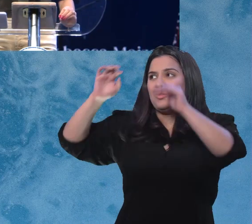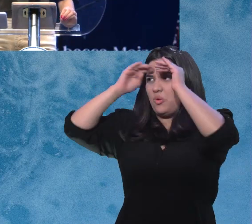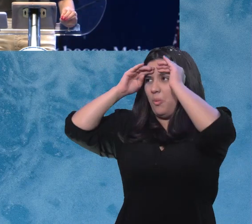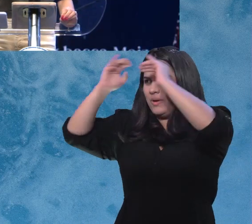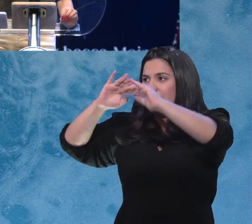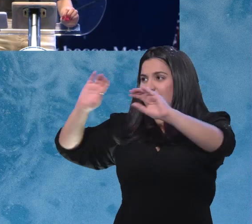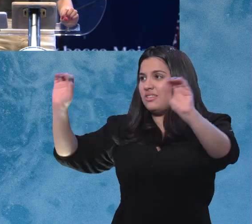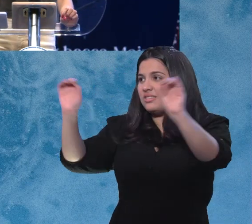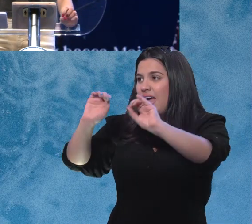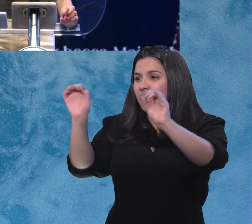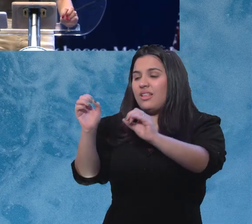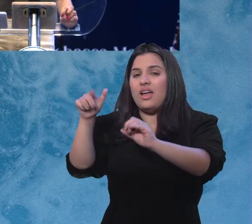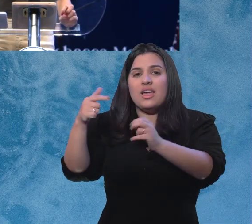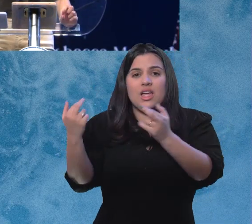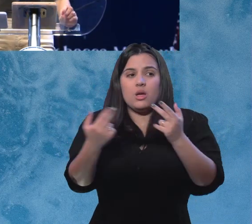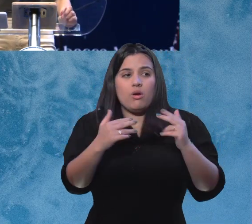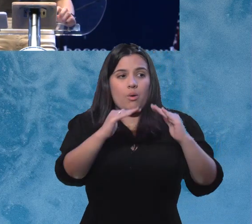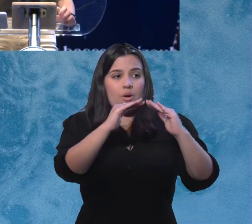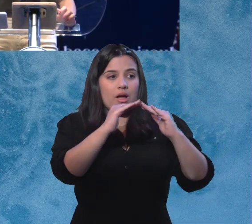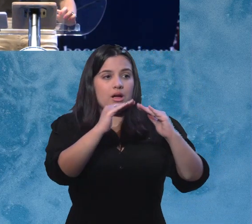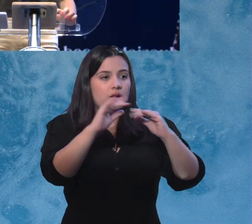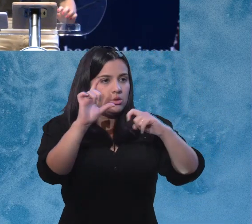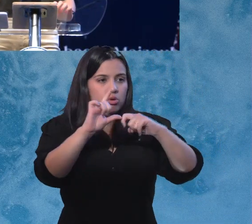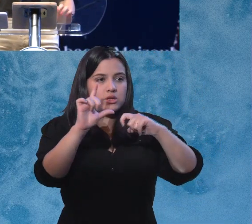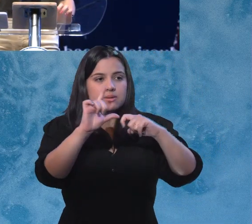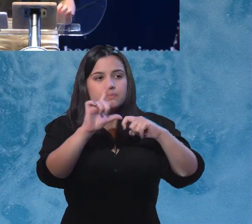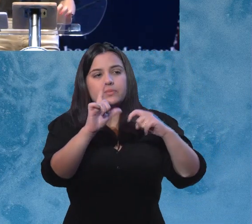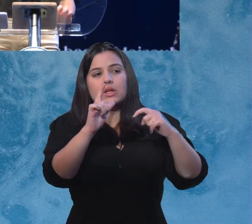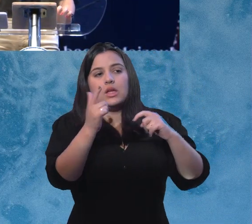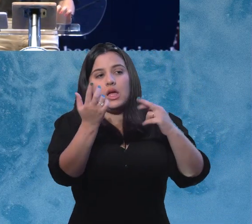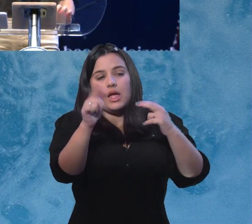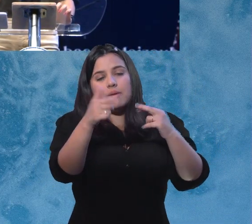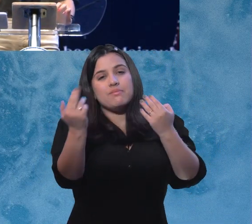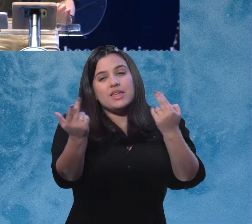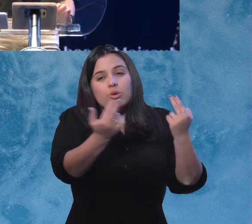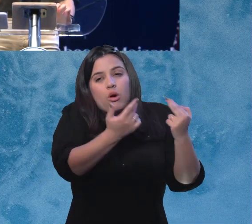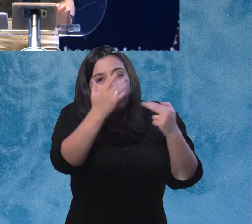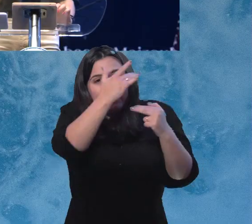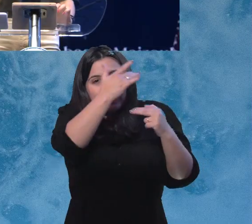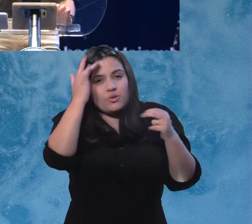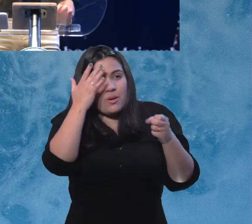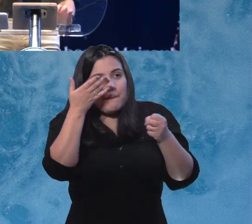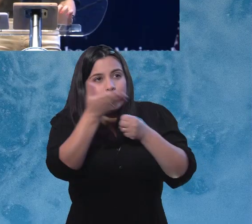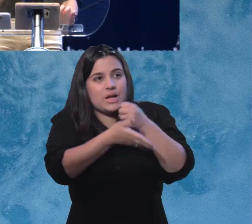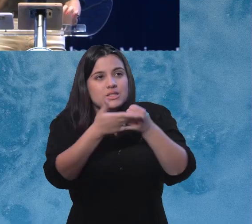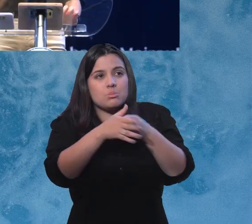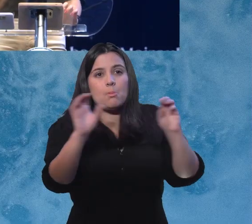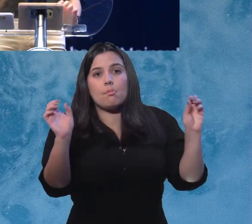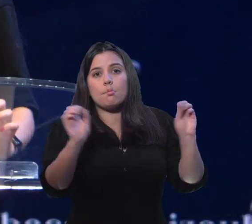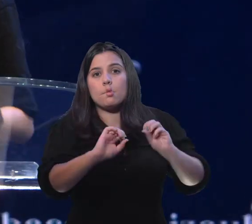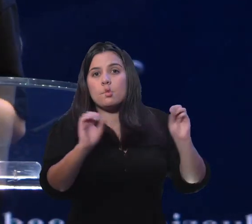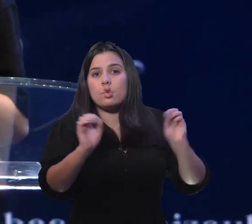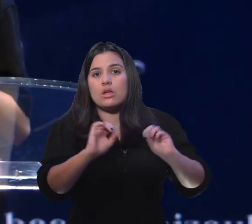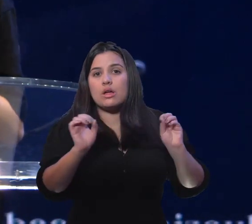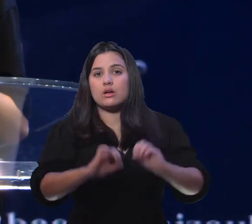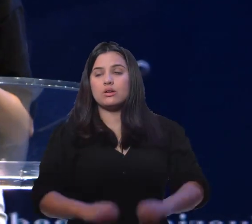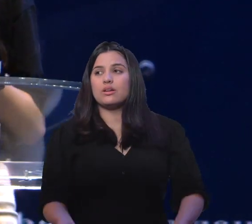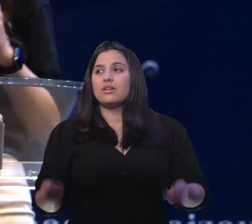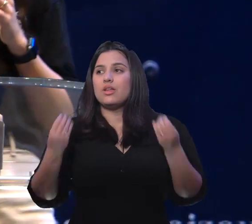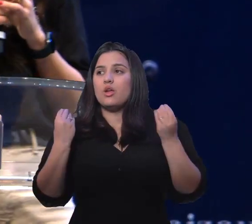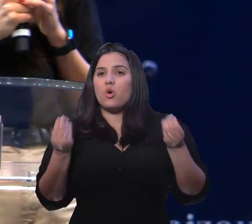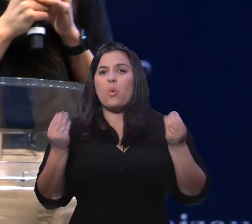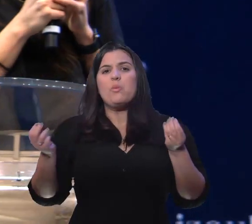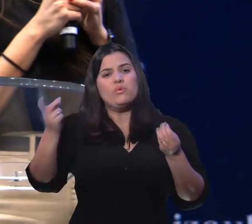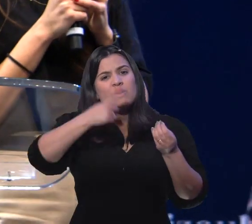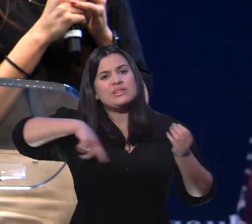sem alicerces. Quando a água bater nessa casa, ela cairá, deixando uma pilha de ruínas. Busque